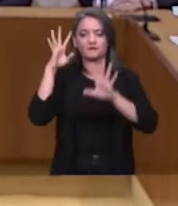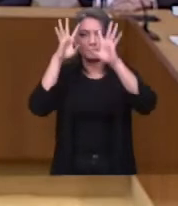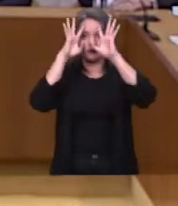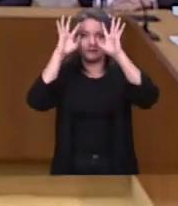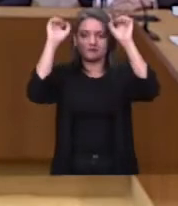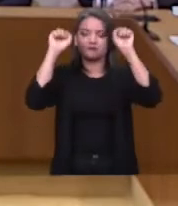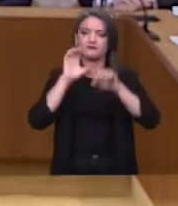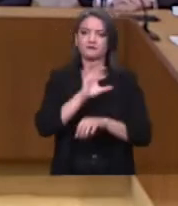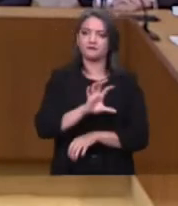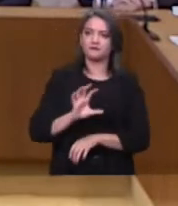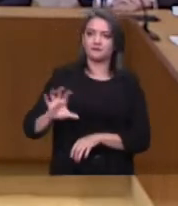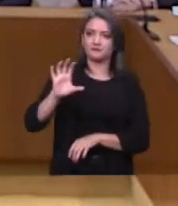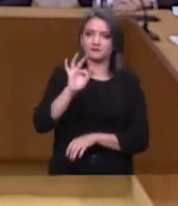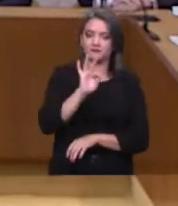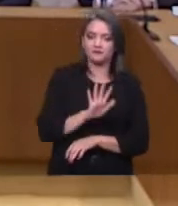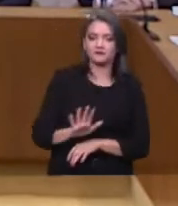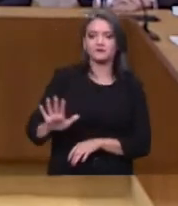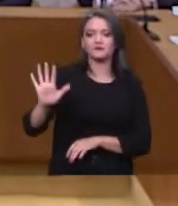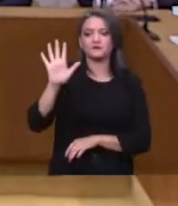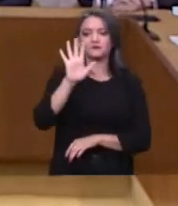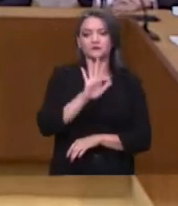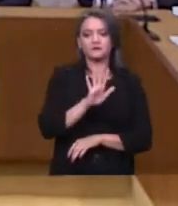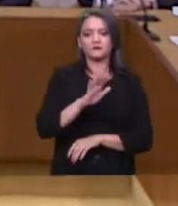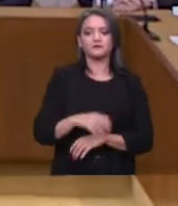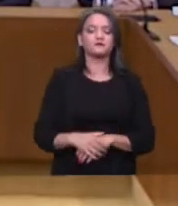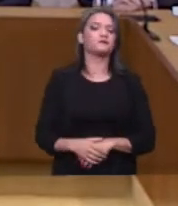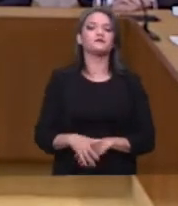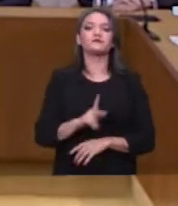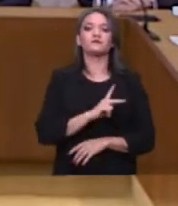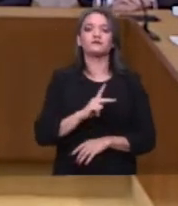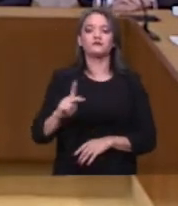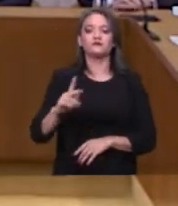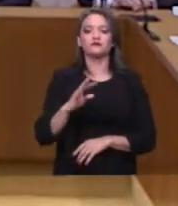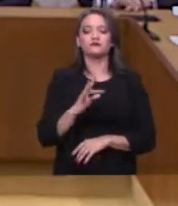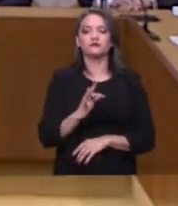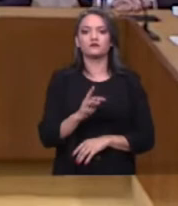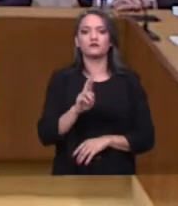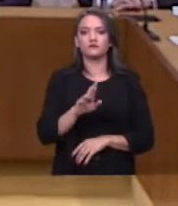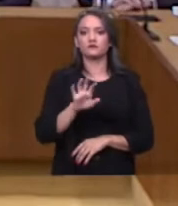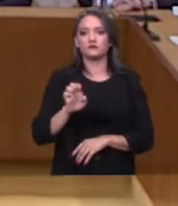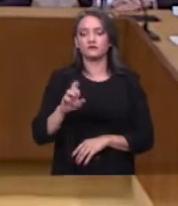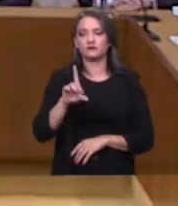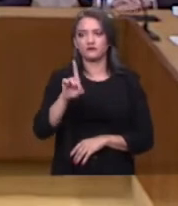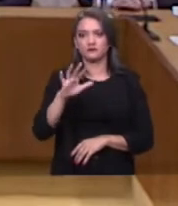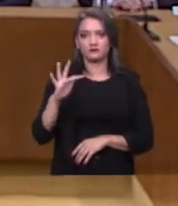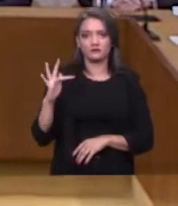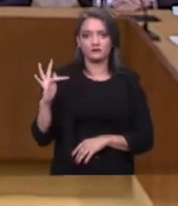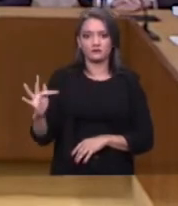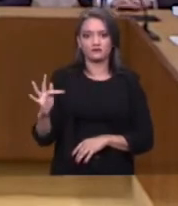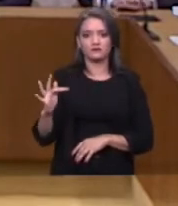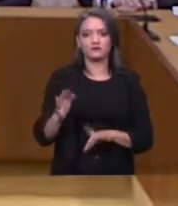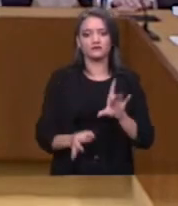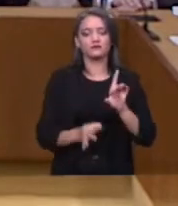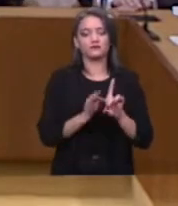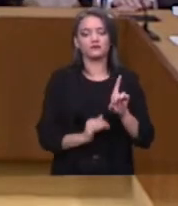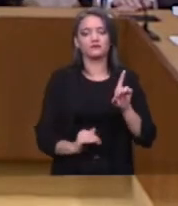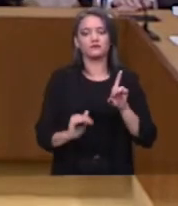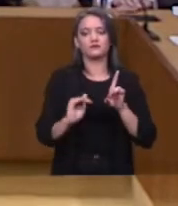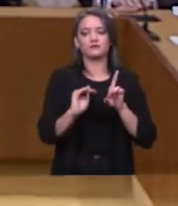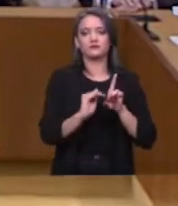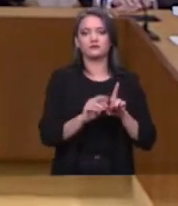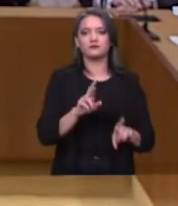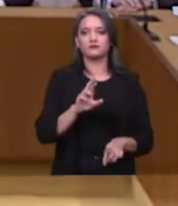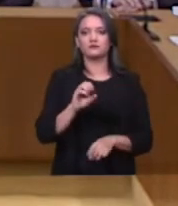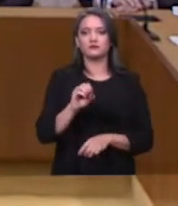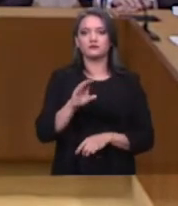regionais federais presidente do Tribunal Regional Eleitoral do Distrito Federal Desembargador eleitoral